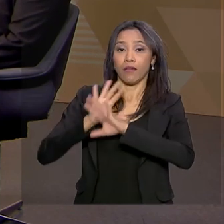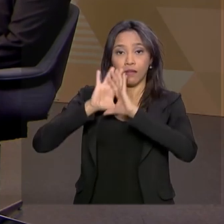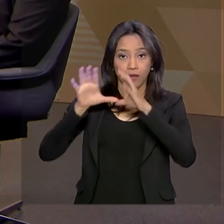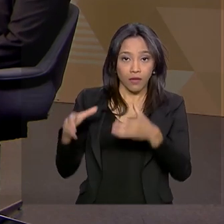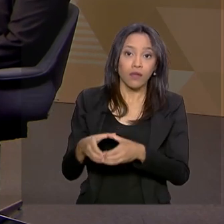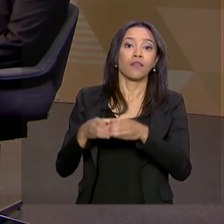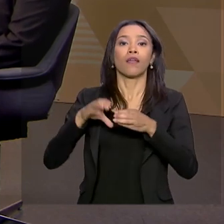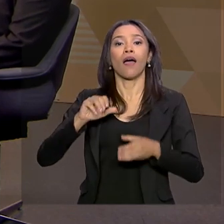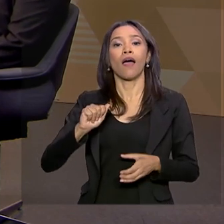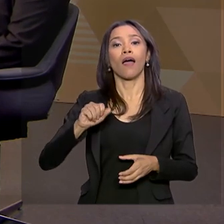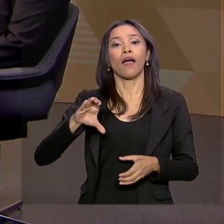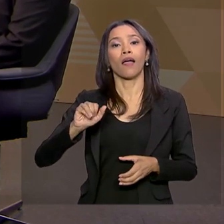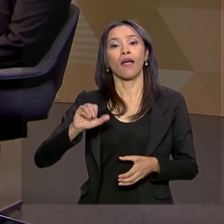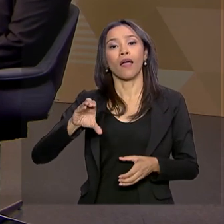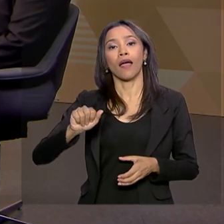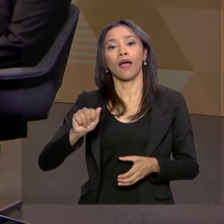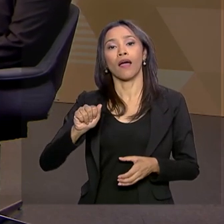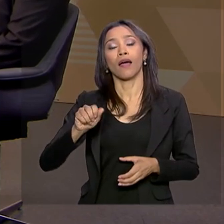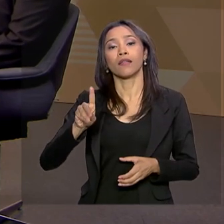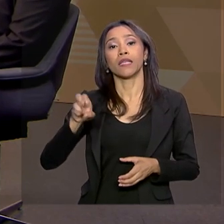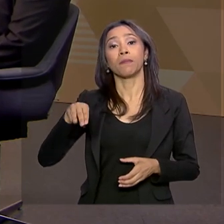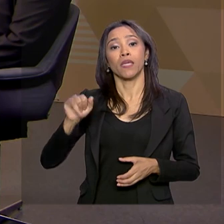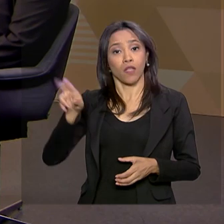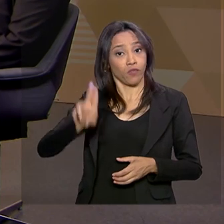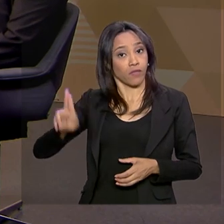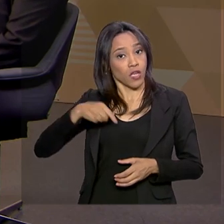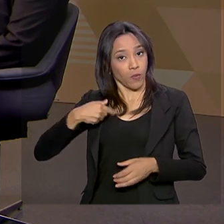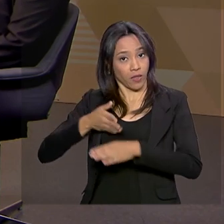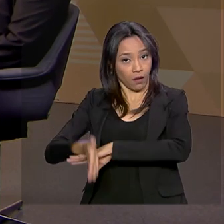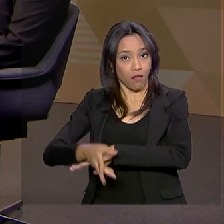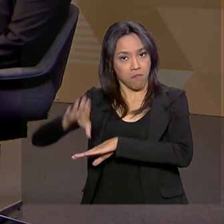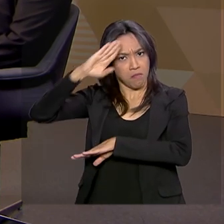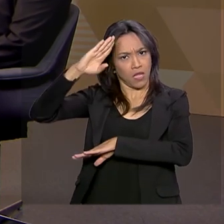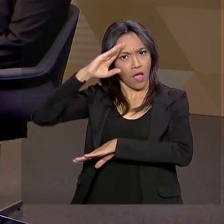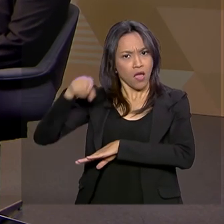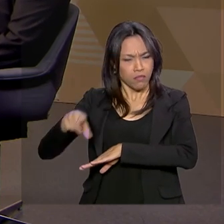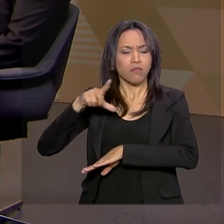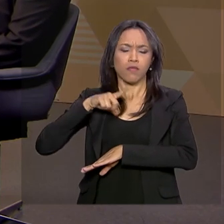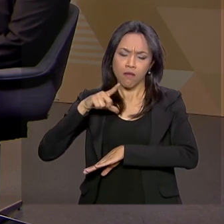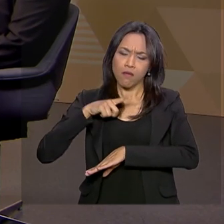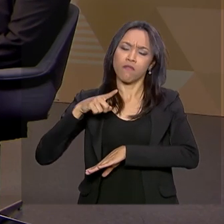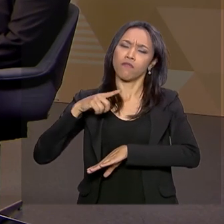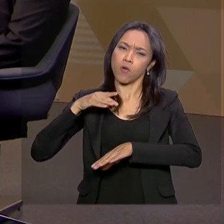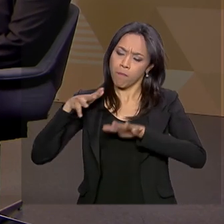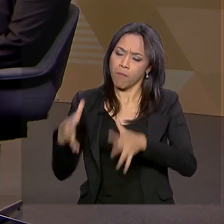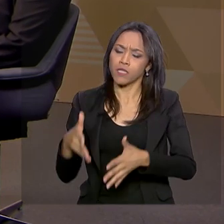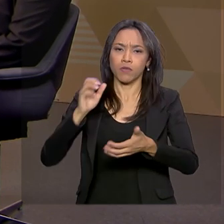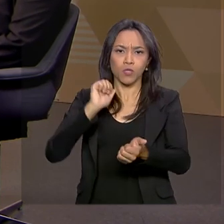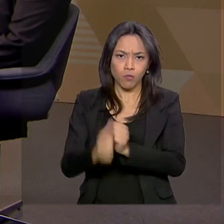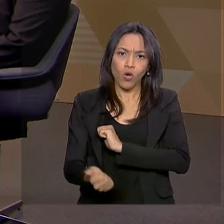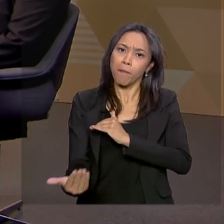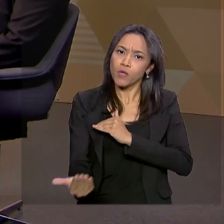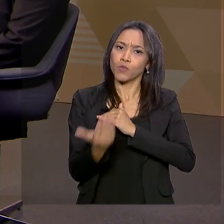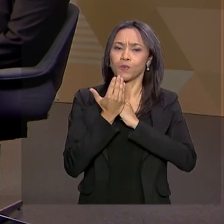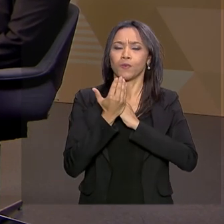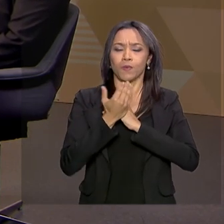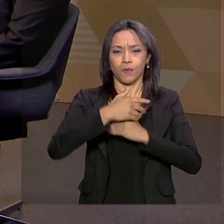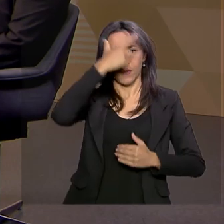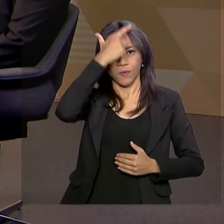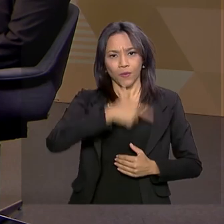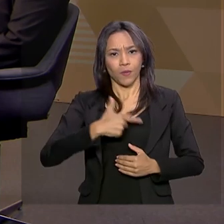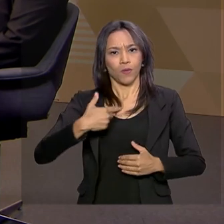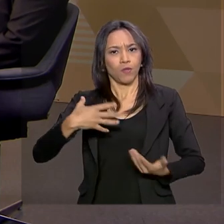Agulhas Negras, eu também tive a oportunidade de praticar esporte. Com certeza teve uma participação efetiva na minha formação, da